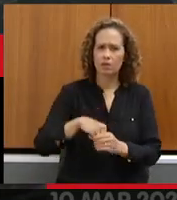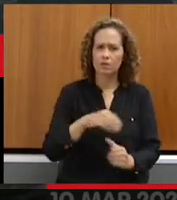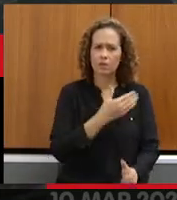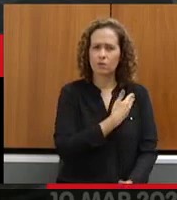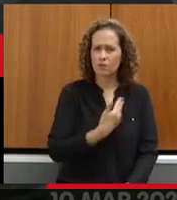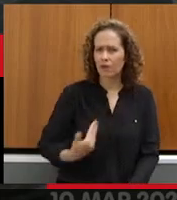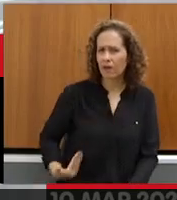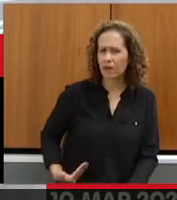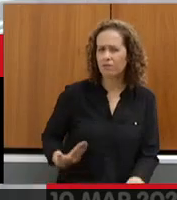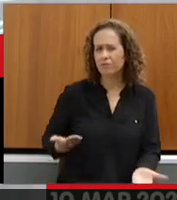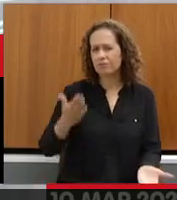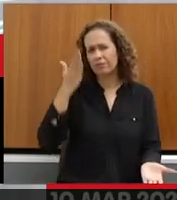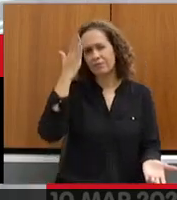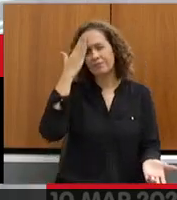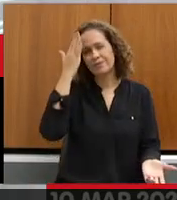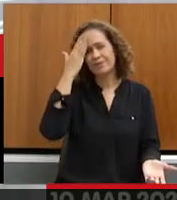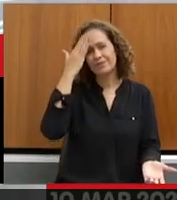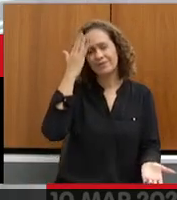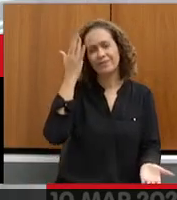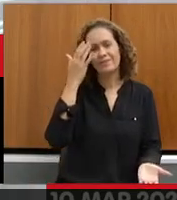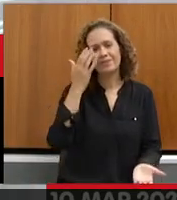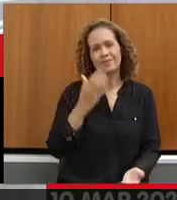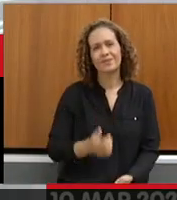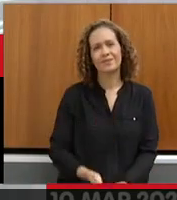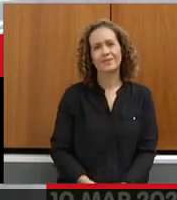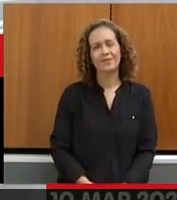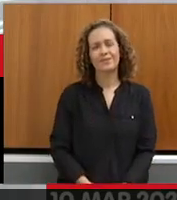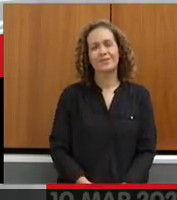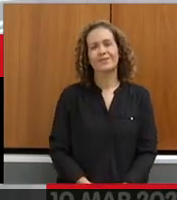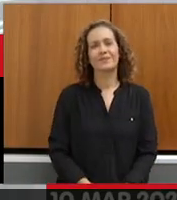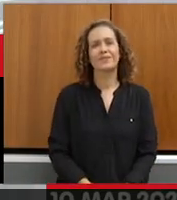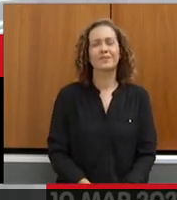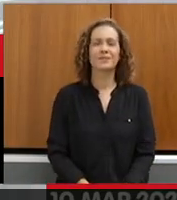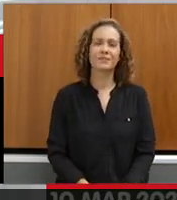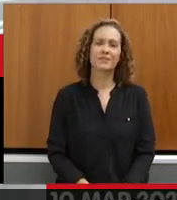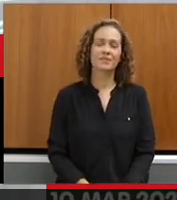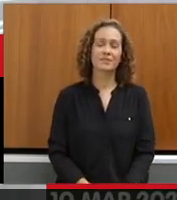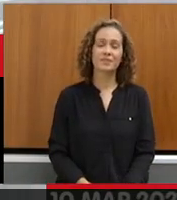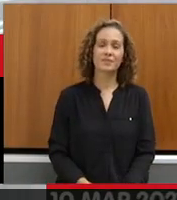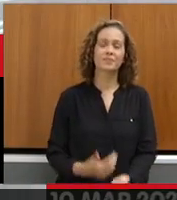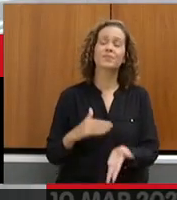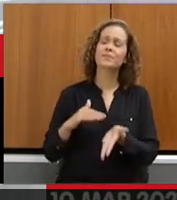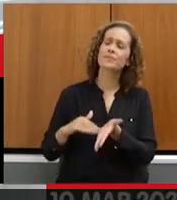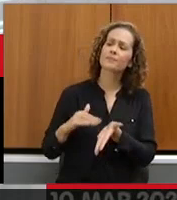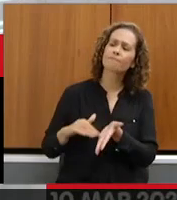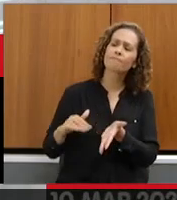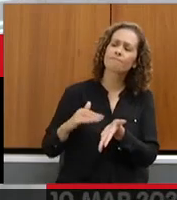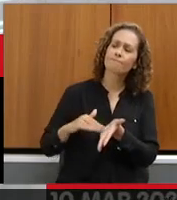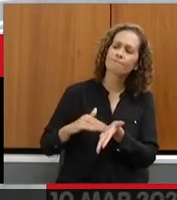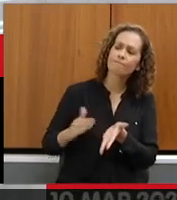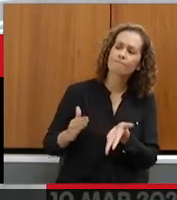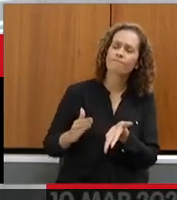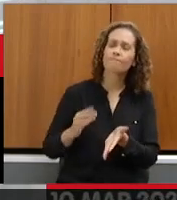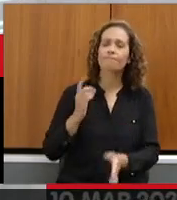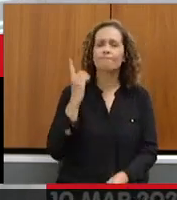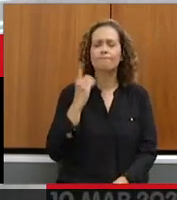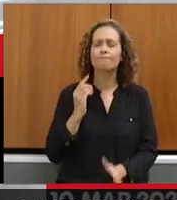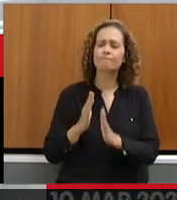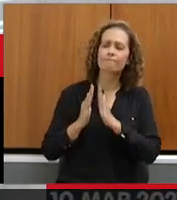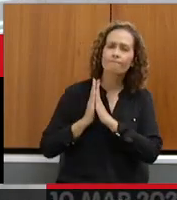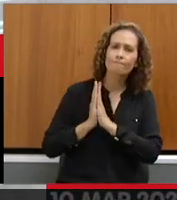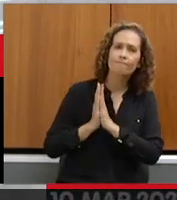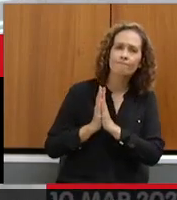só para se o secretário de poder secretário tão jovem Presidente secretário Deputado boas por favor